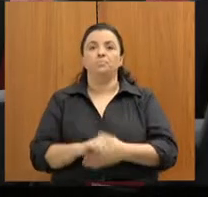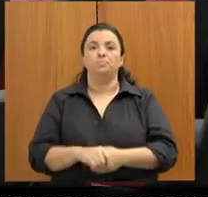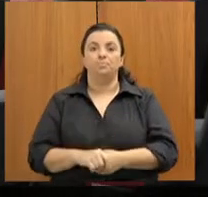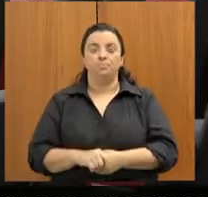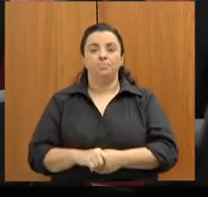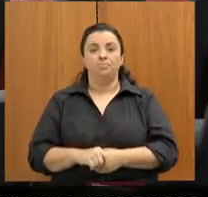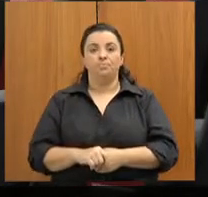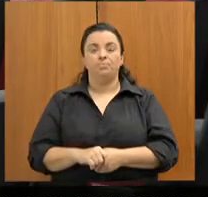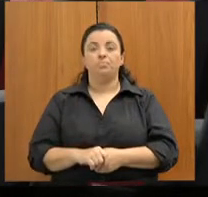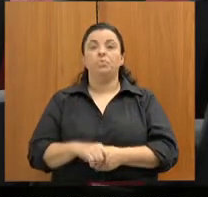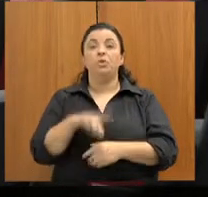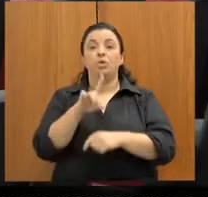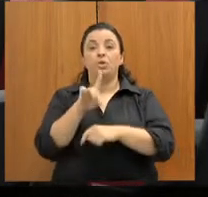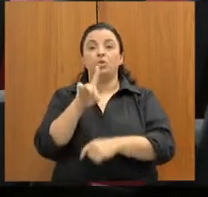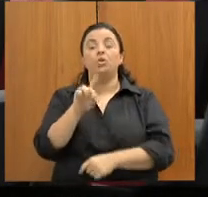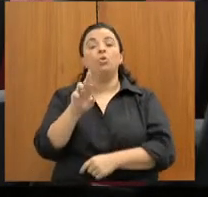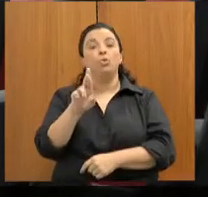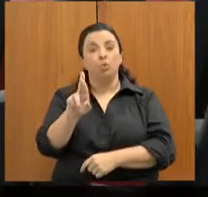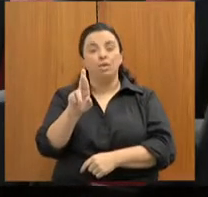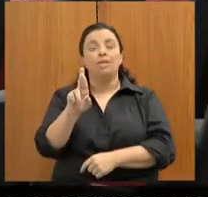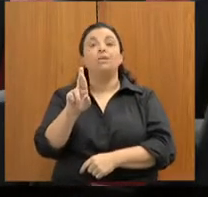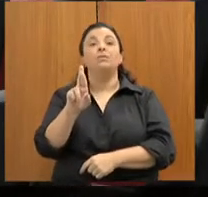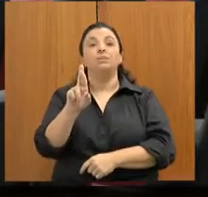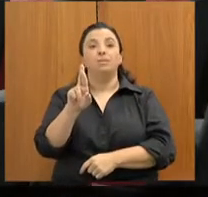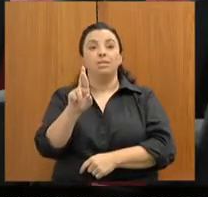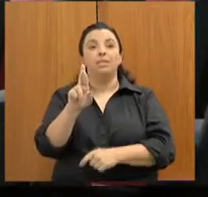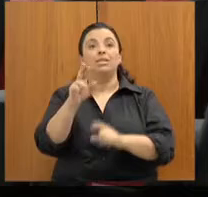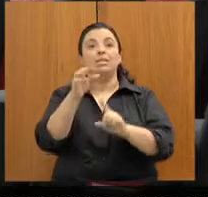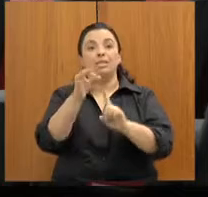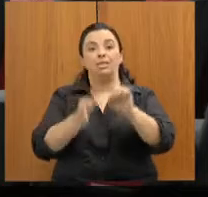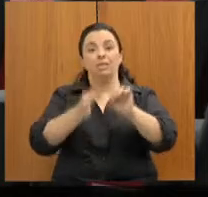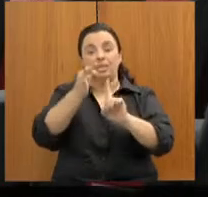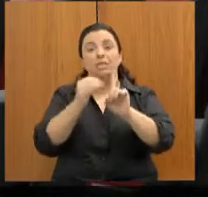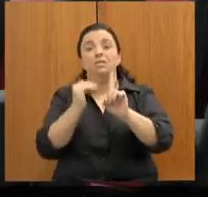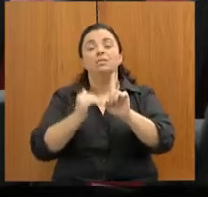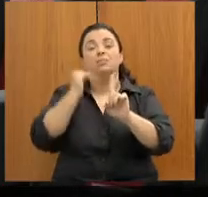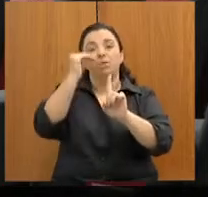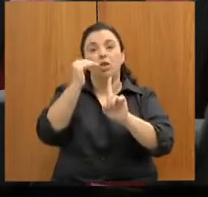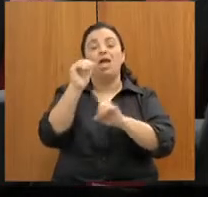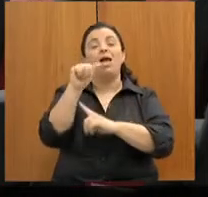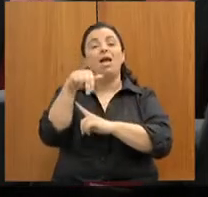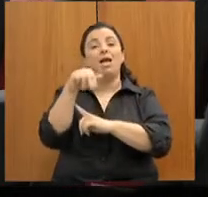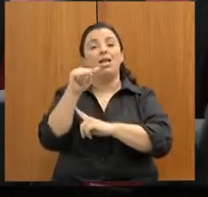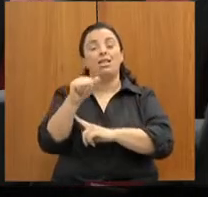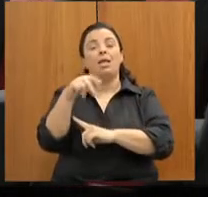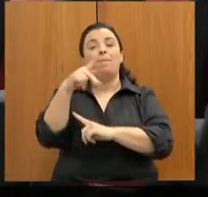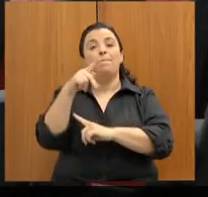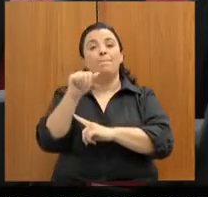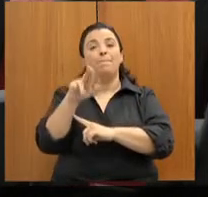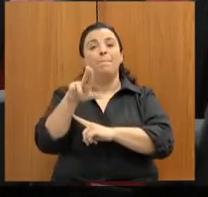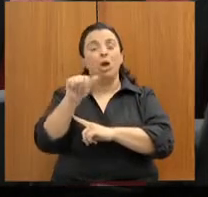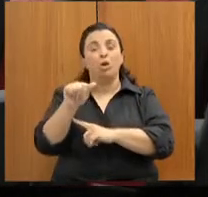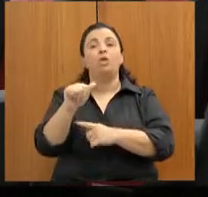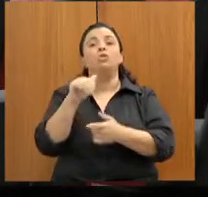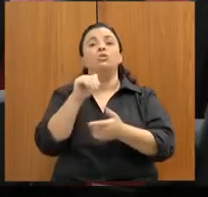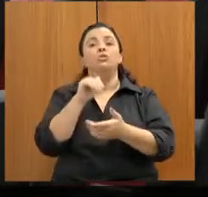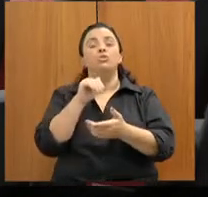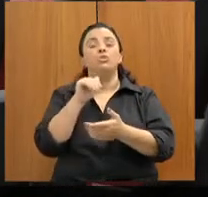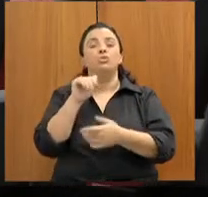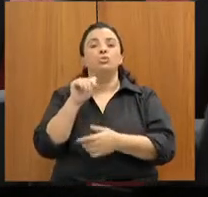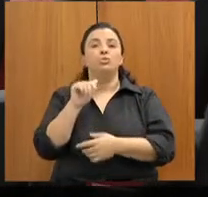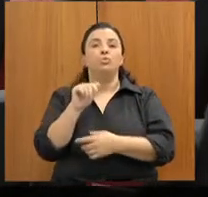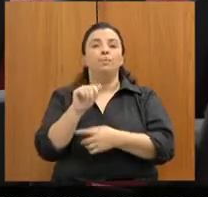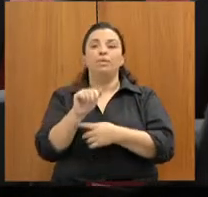a Dra desembargadora Ana Paula Caixeta superintendente da Coordenadoria da Mulher em situação